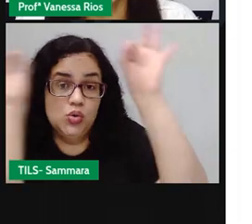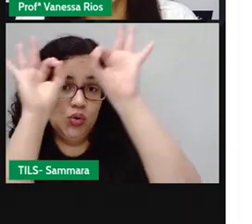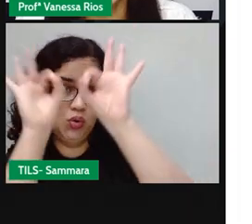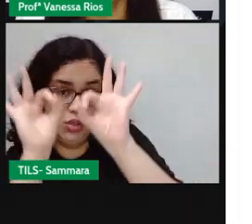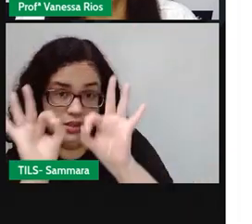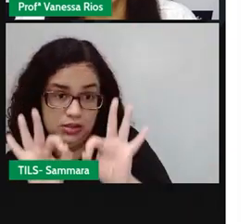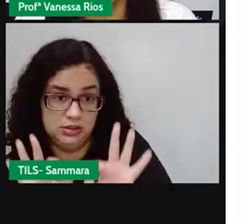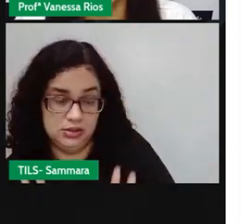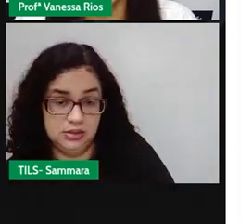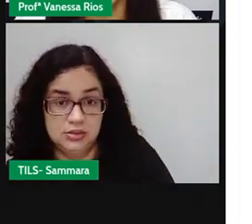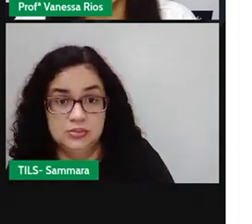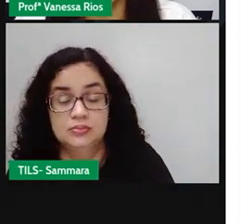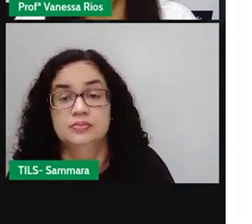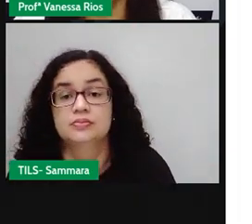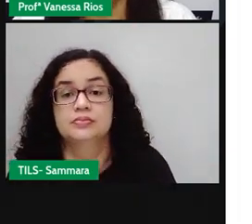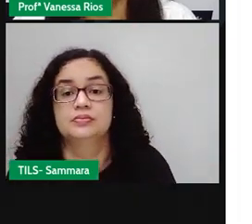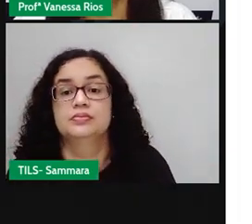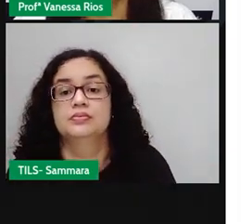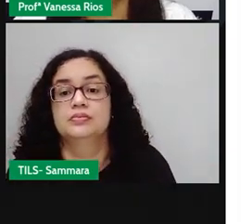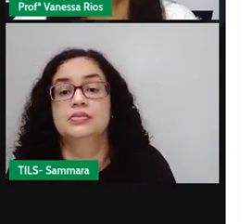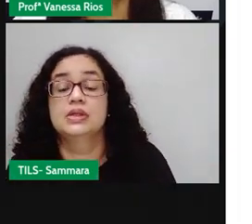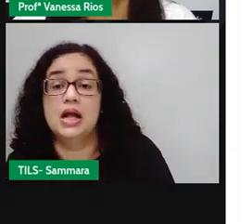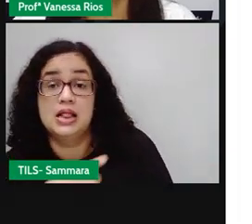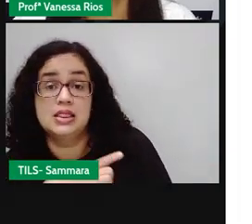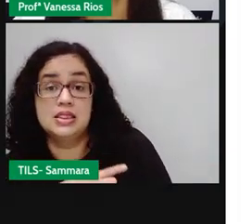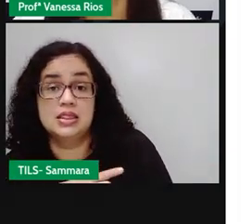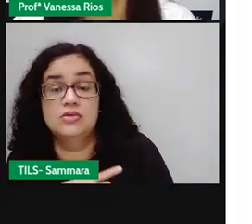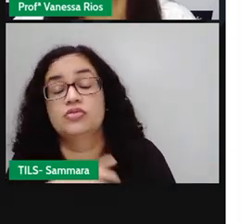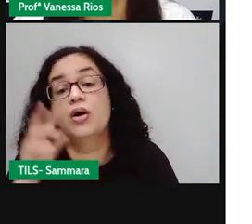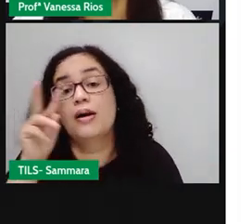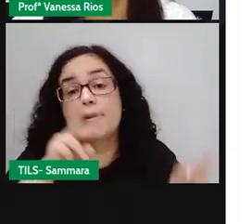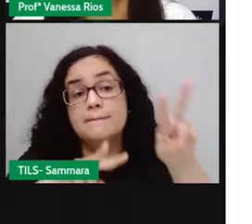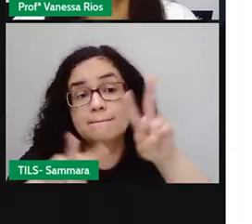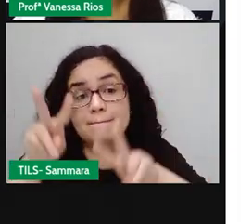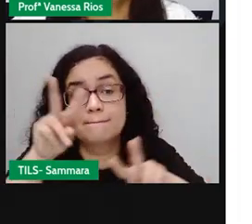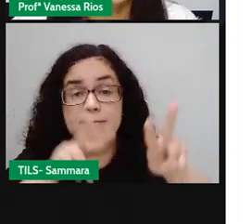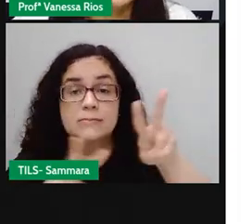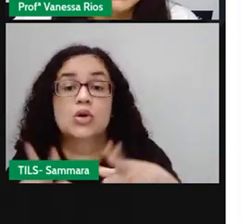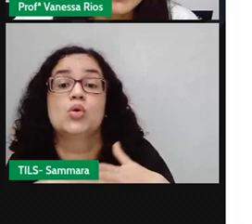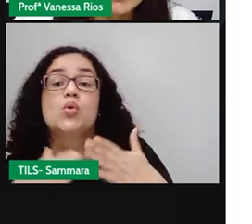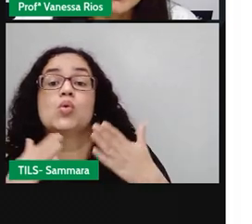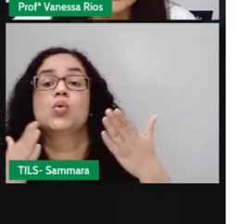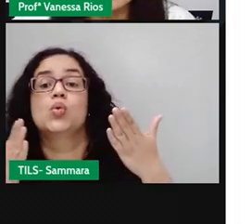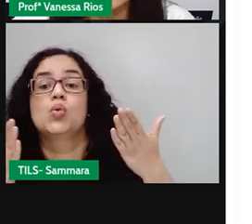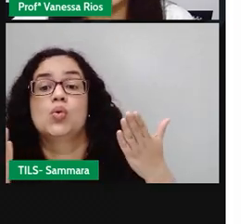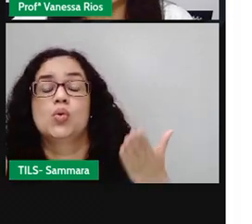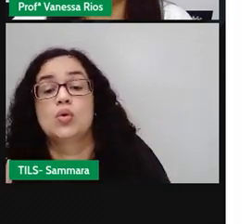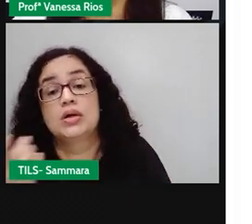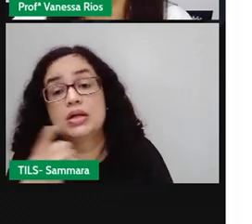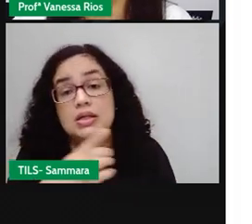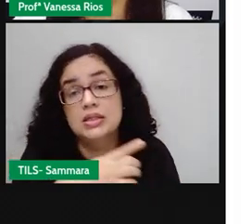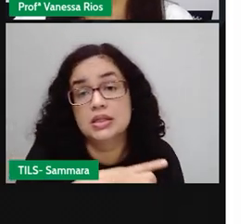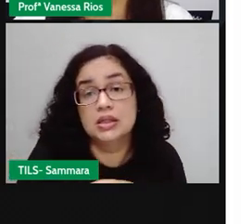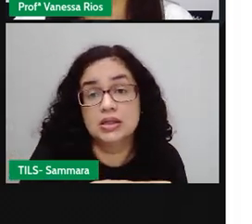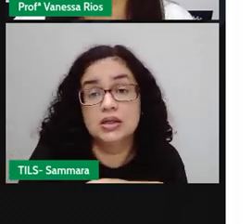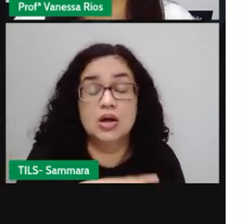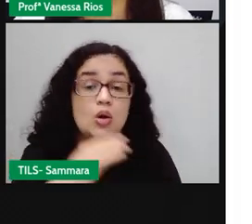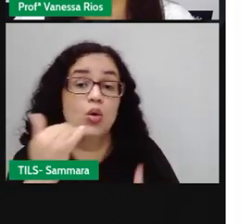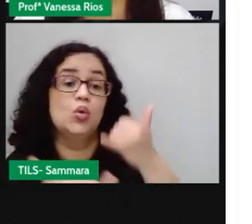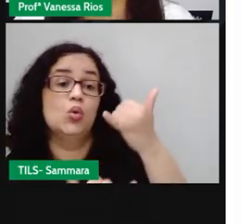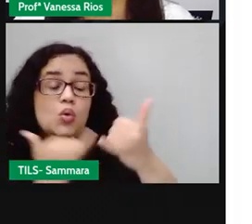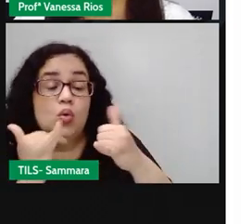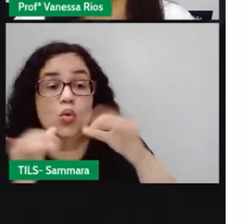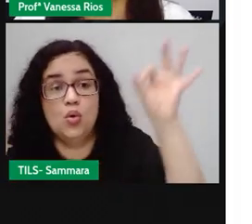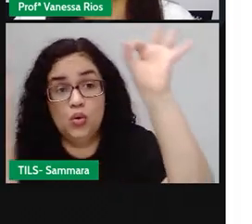organizadas, não é? Arrumadinhas. E tentem aí observar qual é o padrão que foi estabelecido para